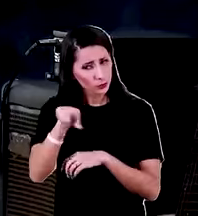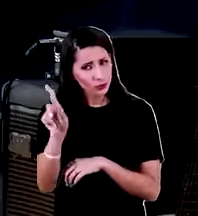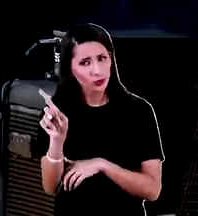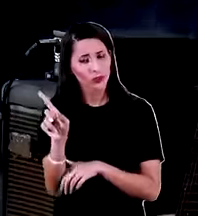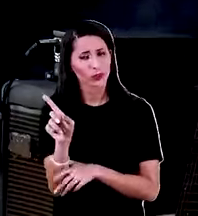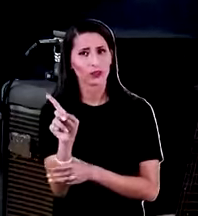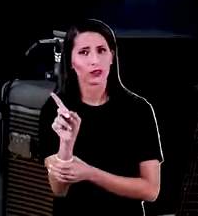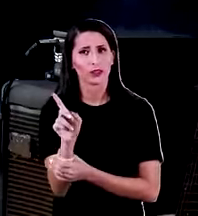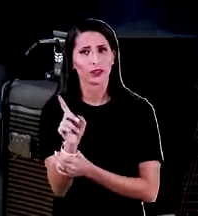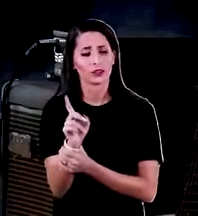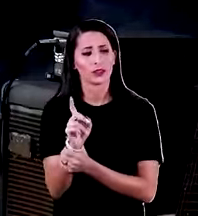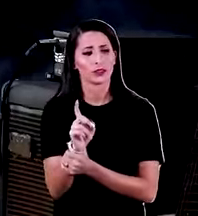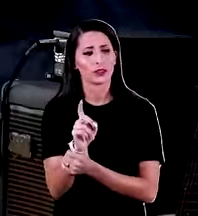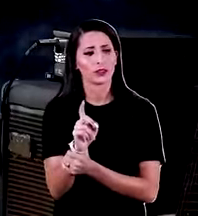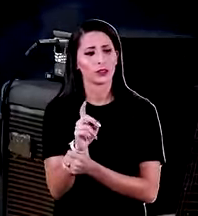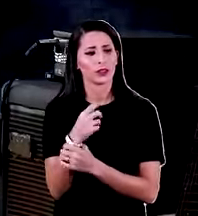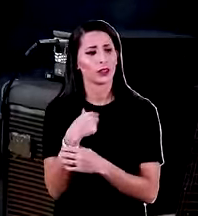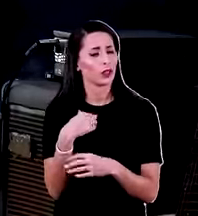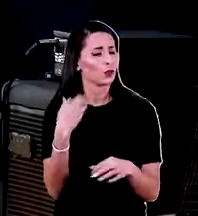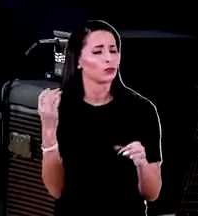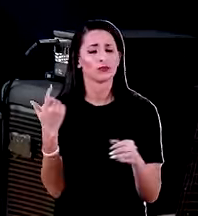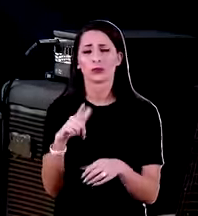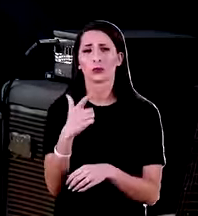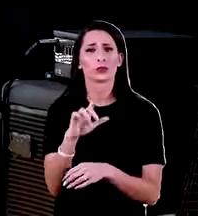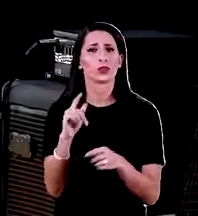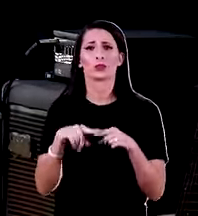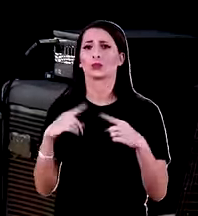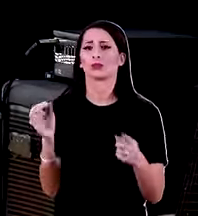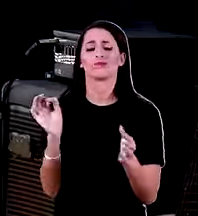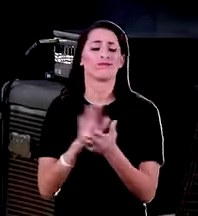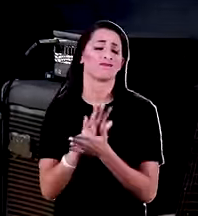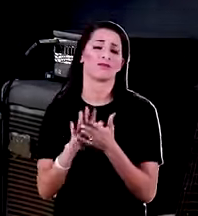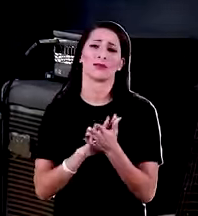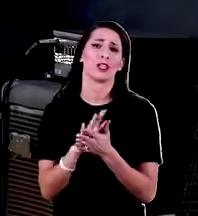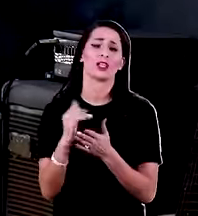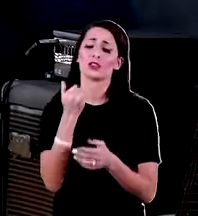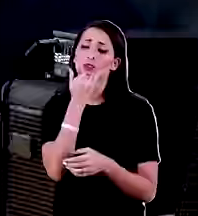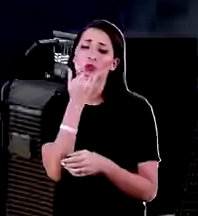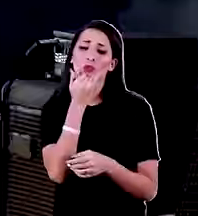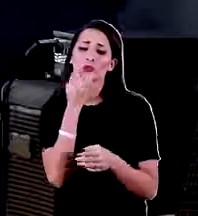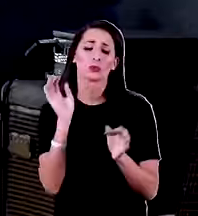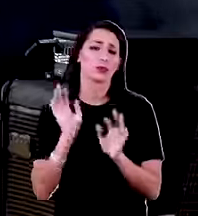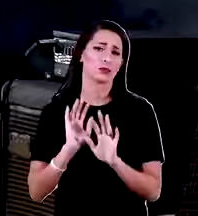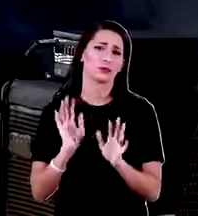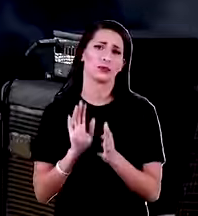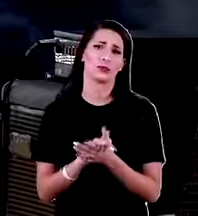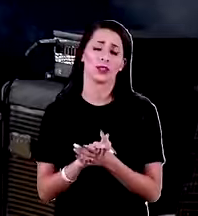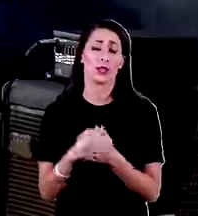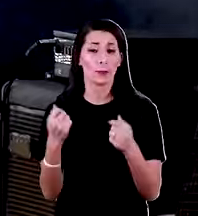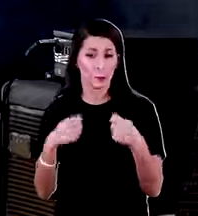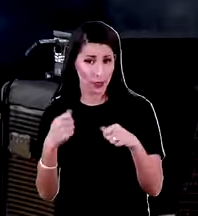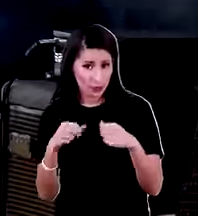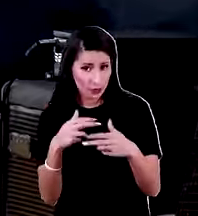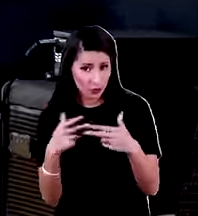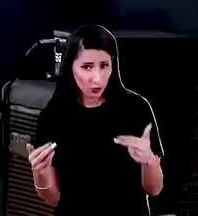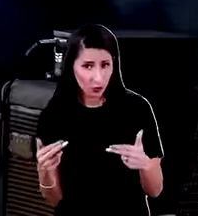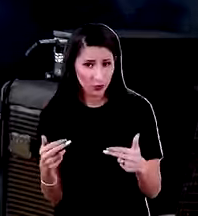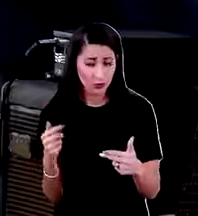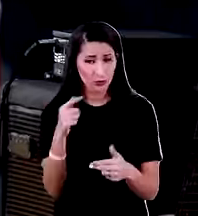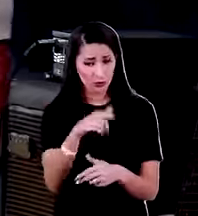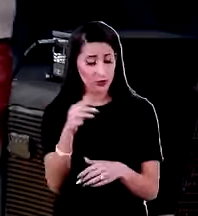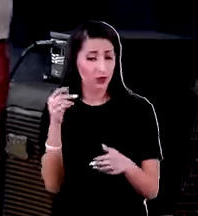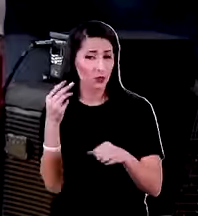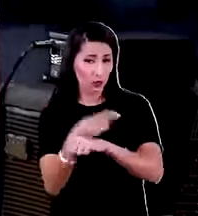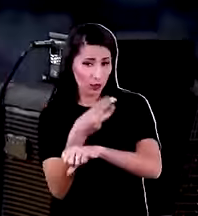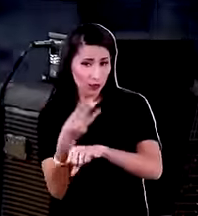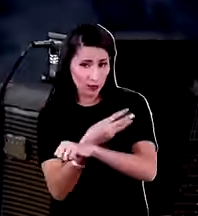ir. Eu não tenho nem perspectiva nenhuma de crescer aqui. Desculpa. Desculpa, de verdade. Se precisar de alguma coisa, fala comigo no